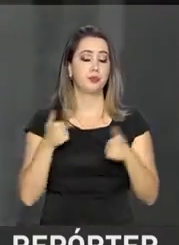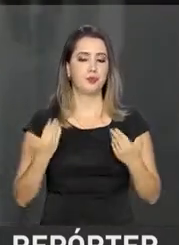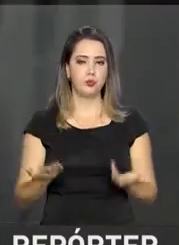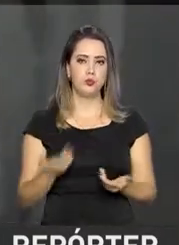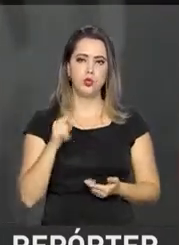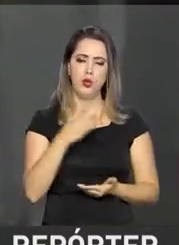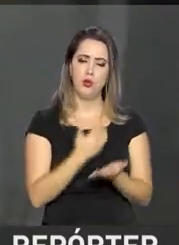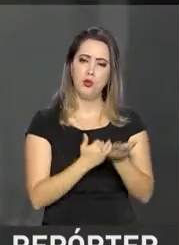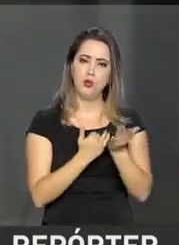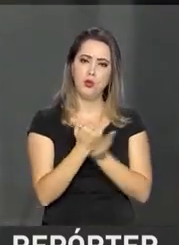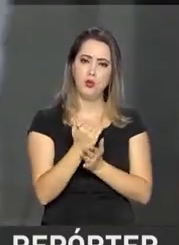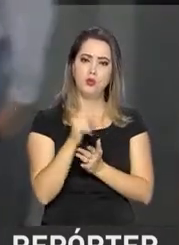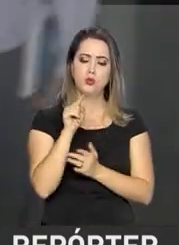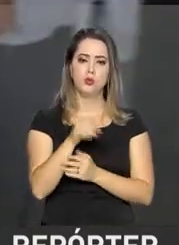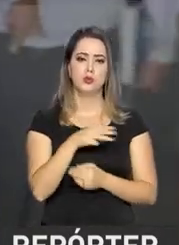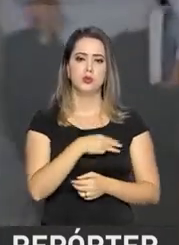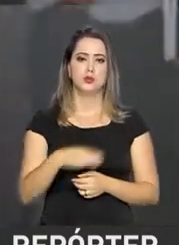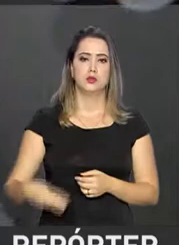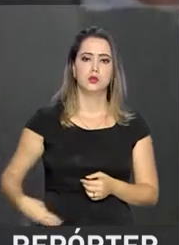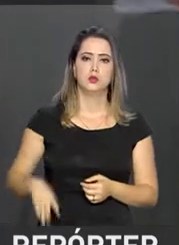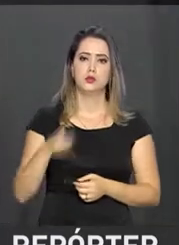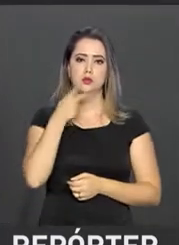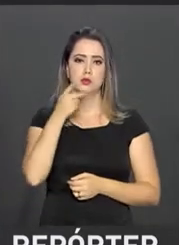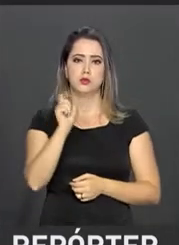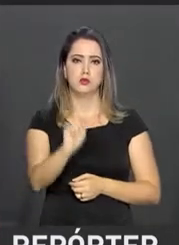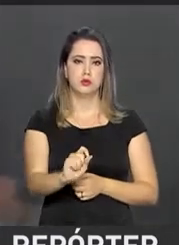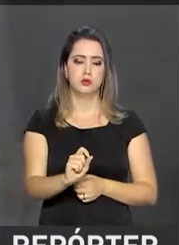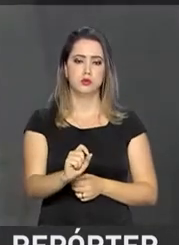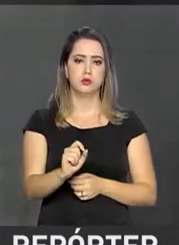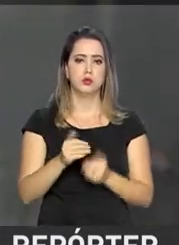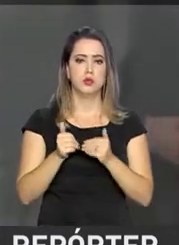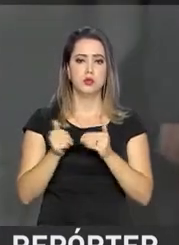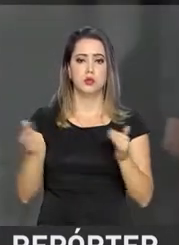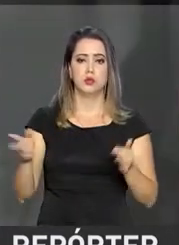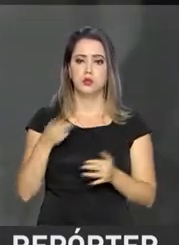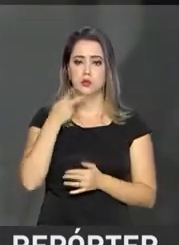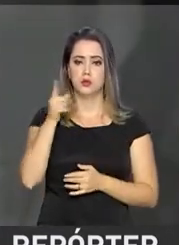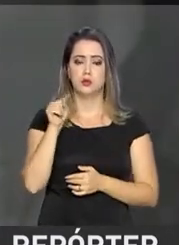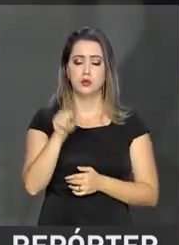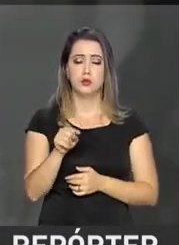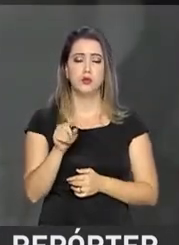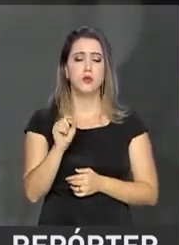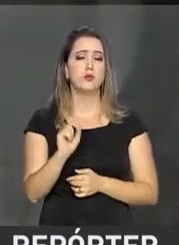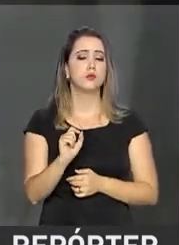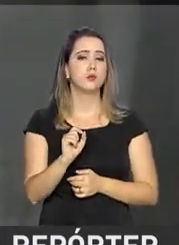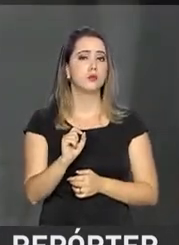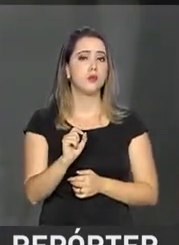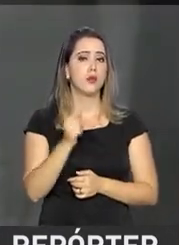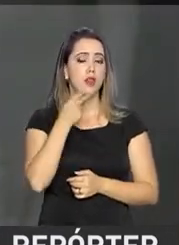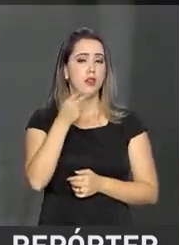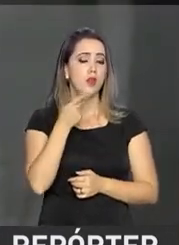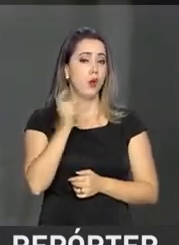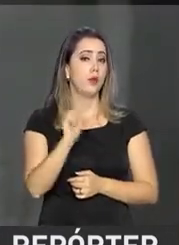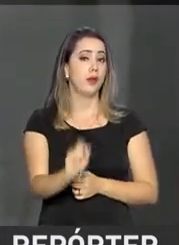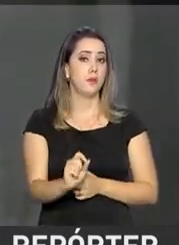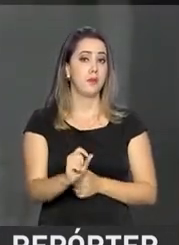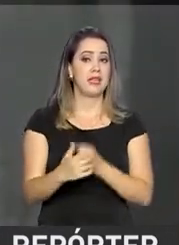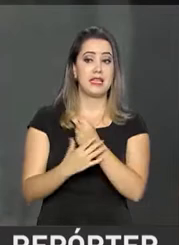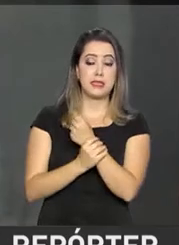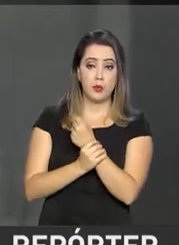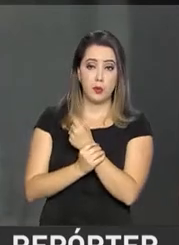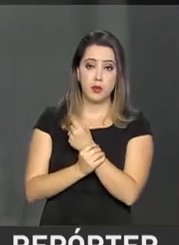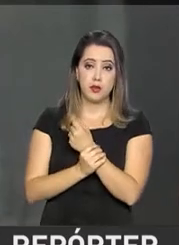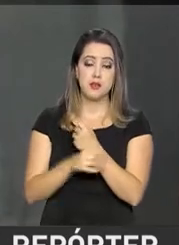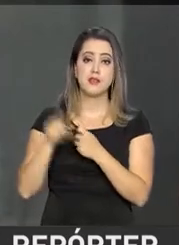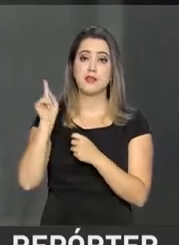o ministro interino da Defesa, que fez uma fala já na abertura aí dessa sessão, ele disse que a questão da segurança pública é uma